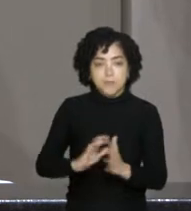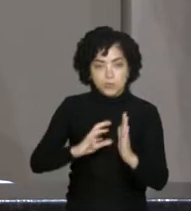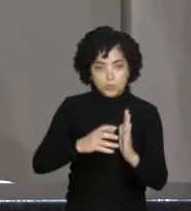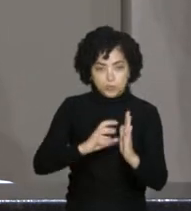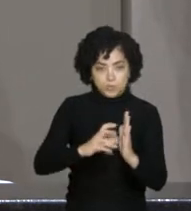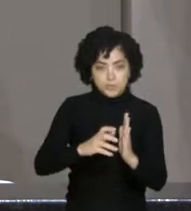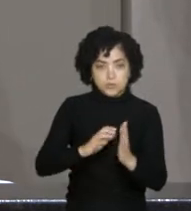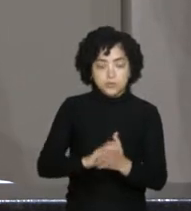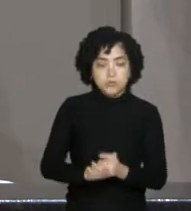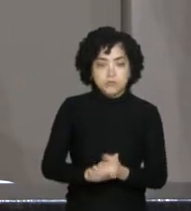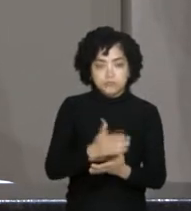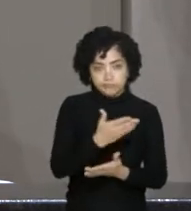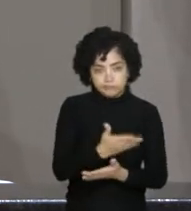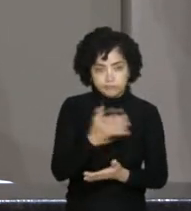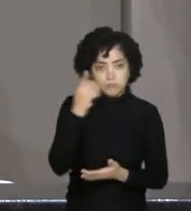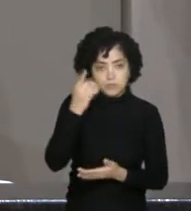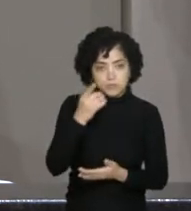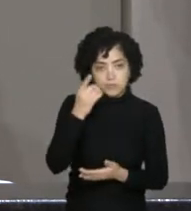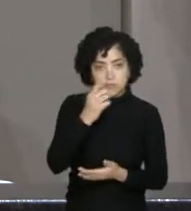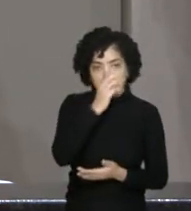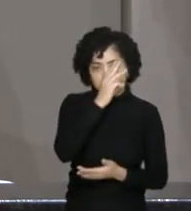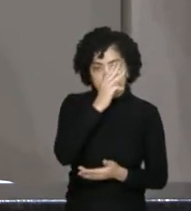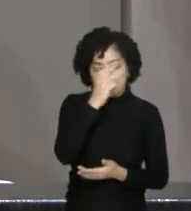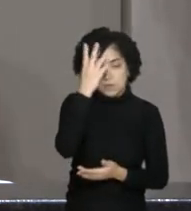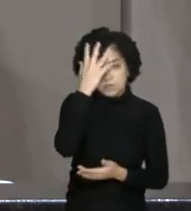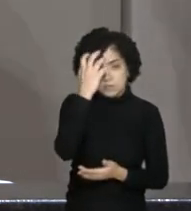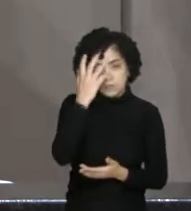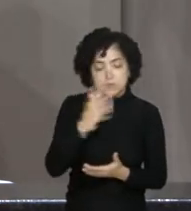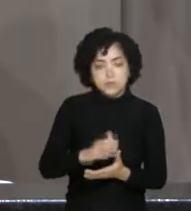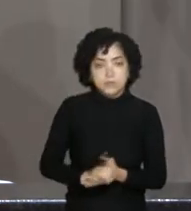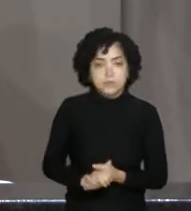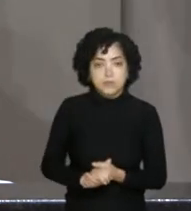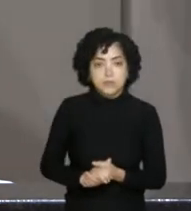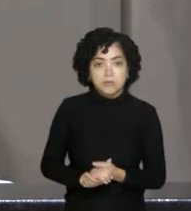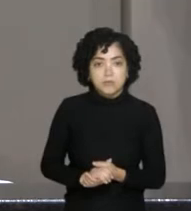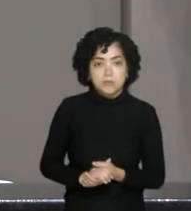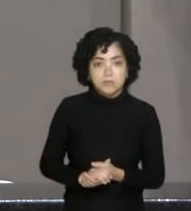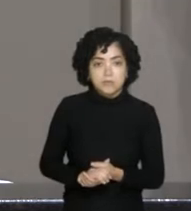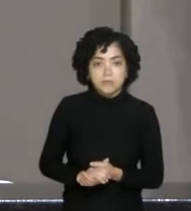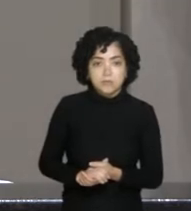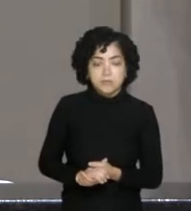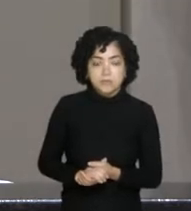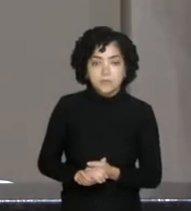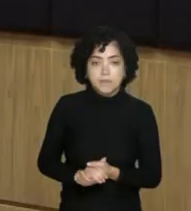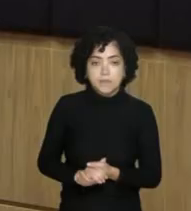Deputado Ismael dos Santos. Senhor presidente, eu agradeço a deferência. Faremos uso da tribuna na parte da tarde. Obrigado.